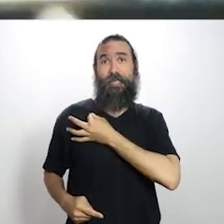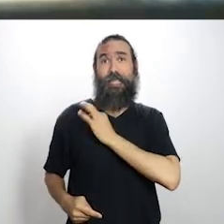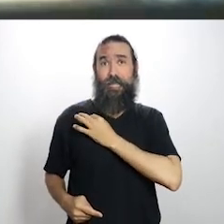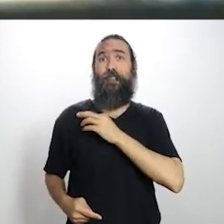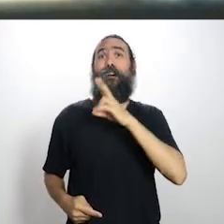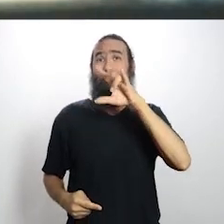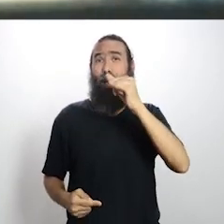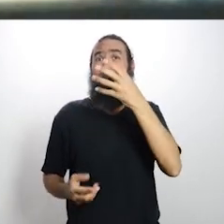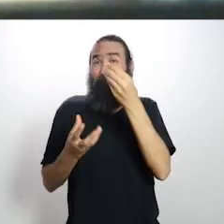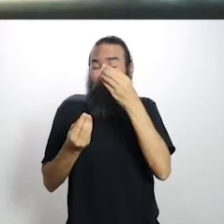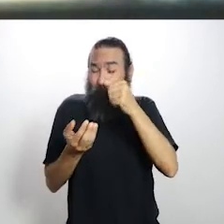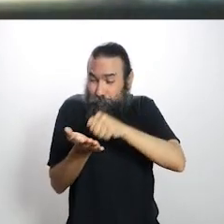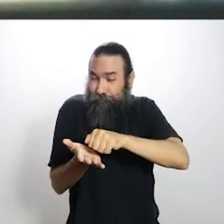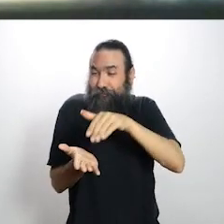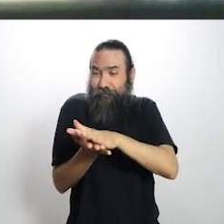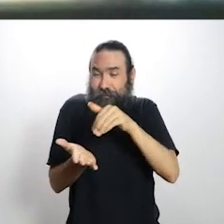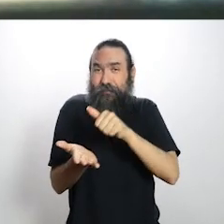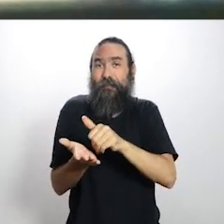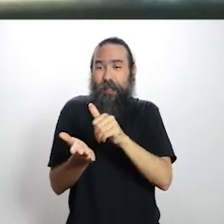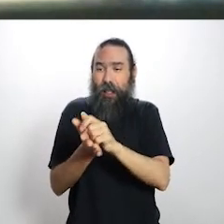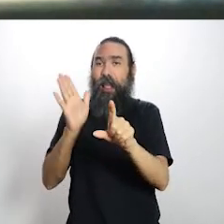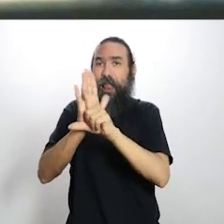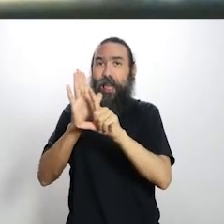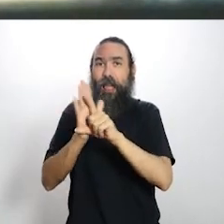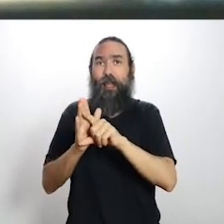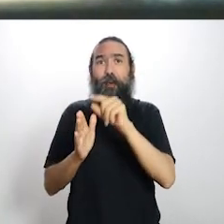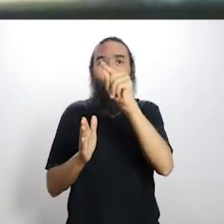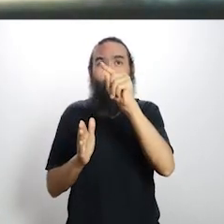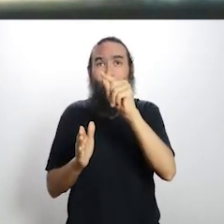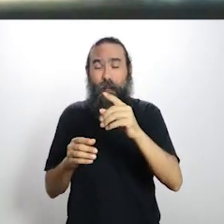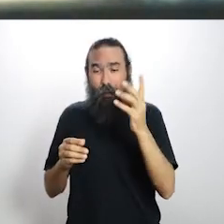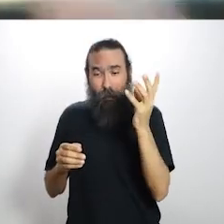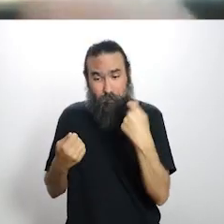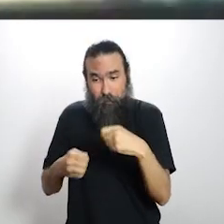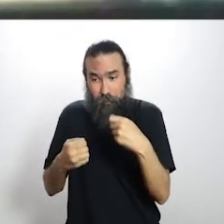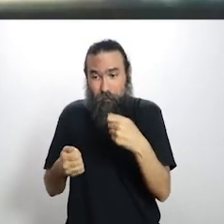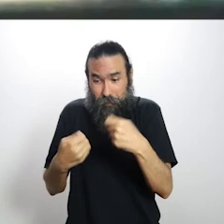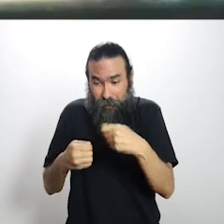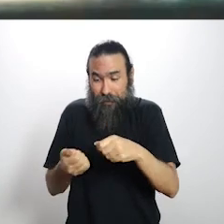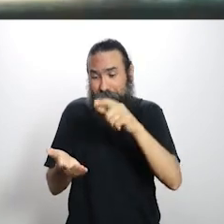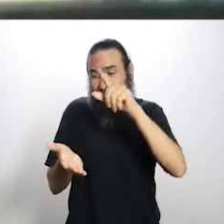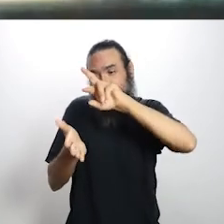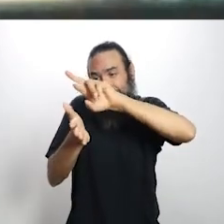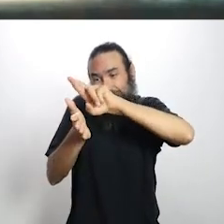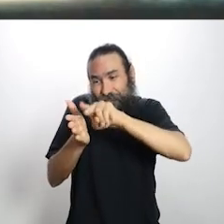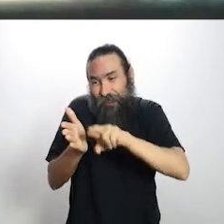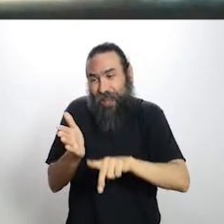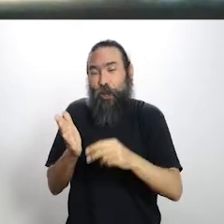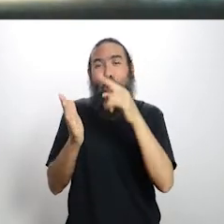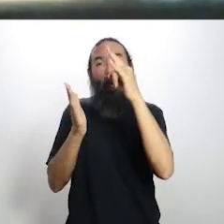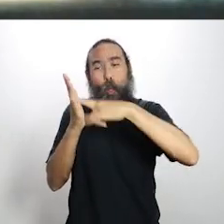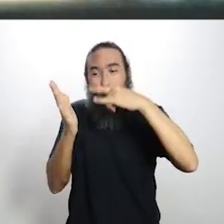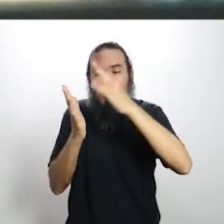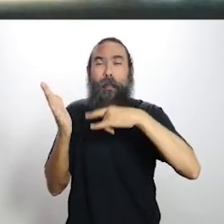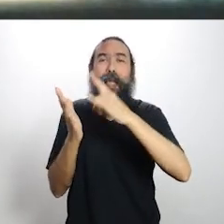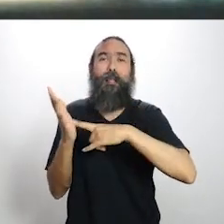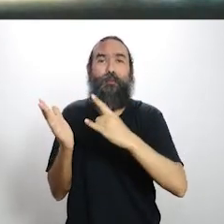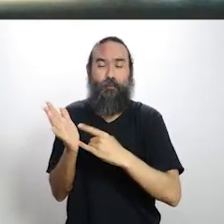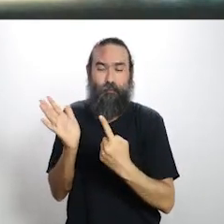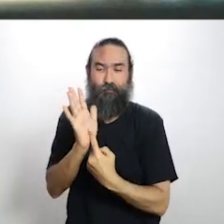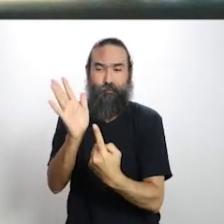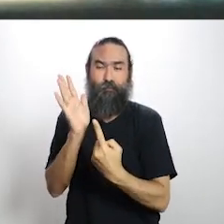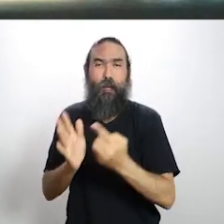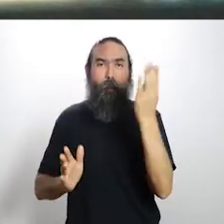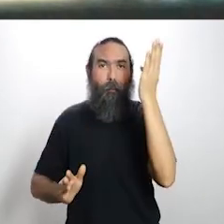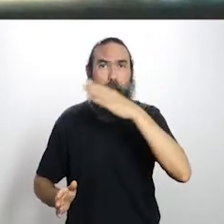o seu território identitário e fizer a justificativa a partir da compreensão disso não só na Constituição Federal mas